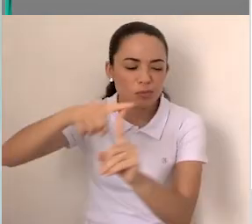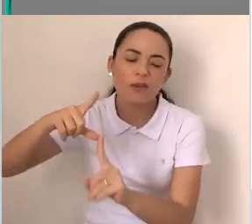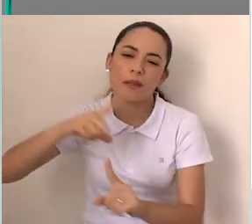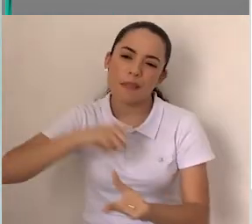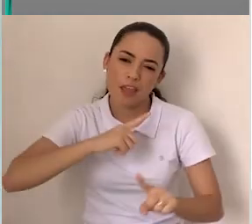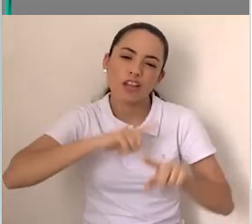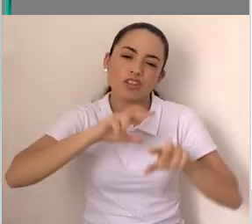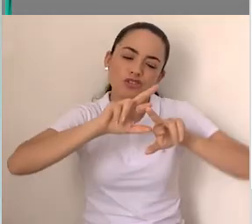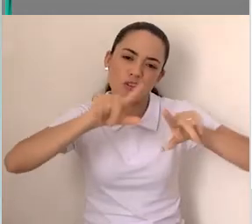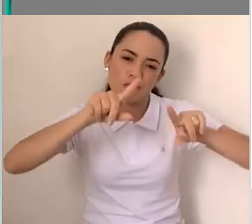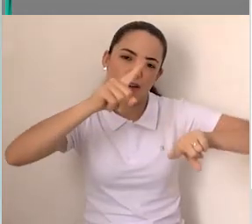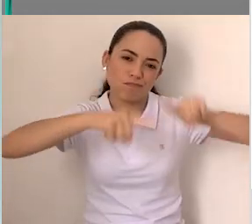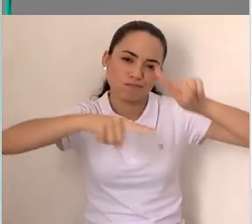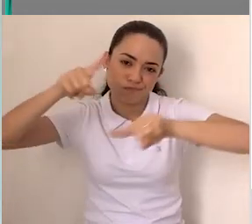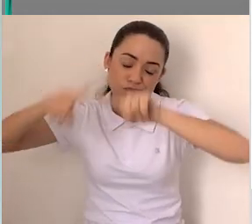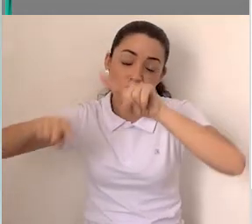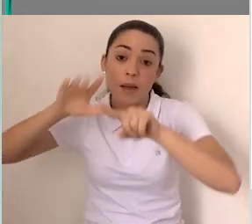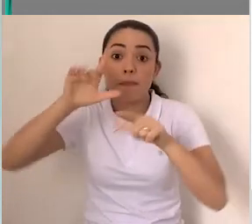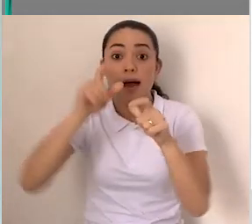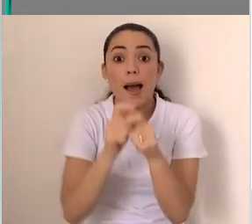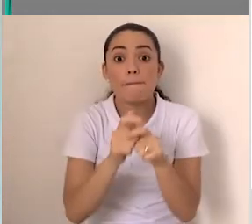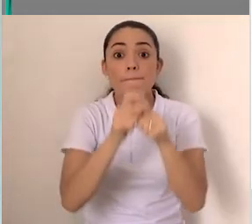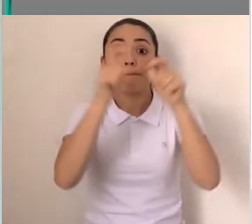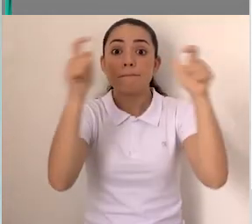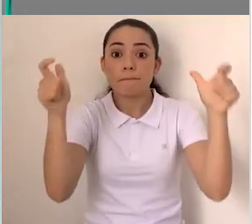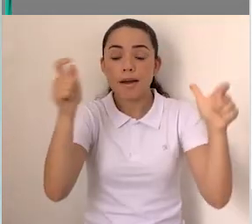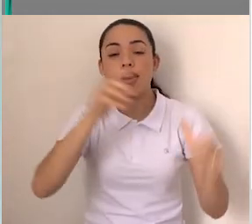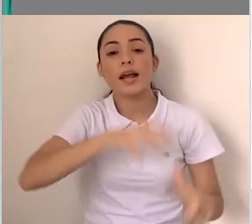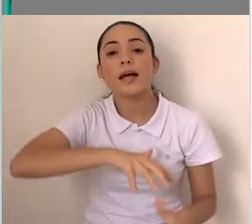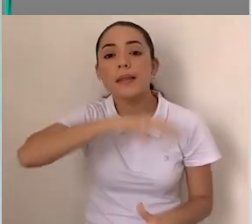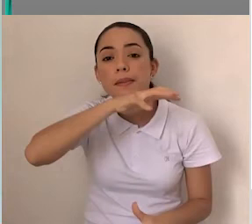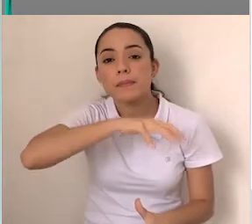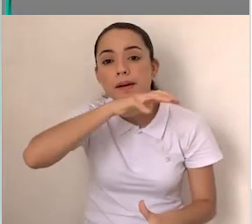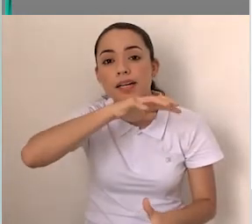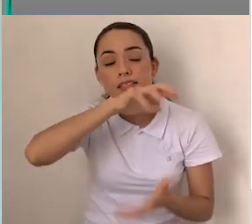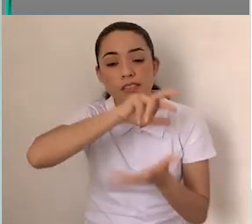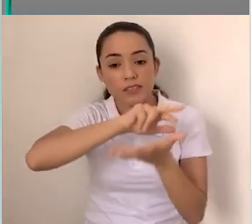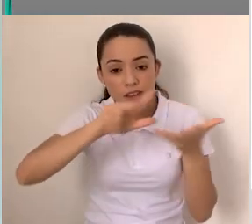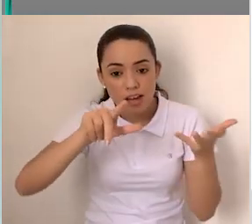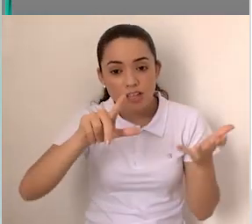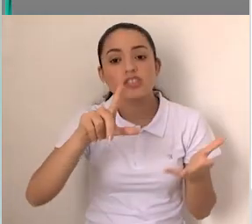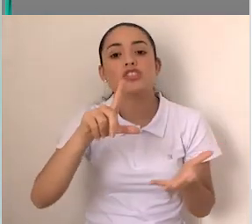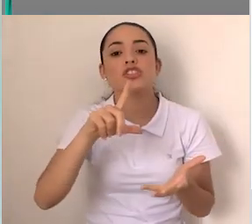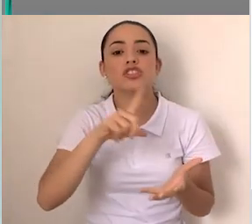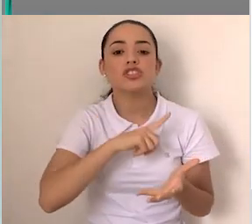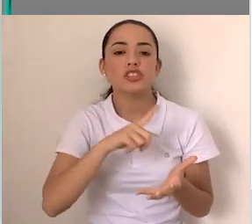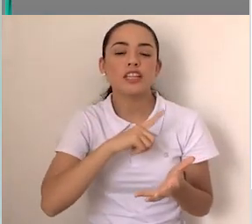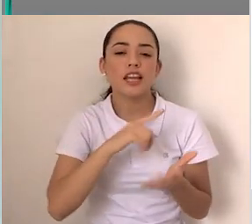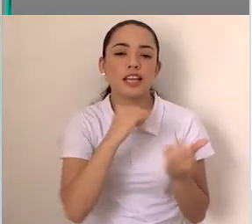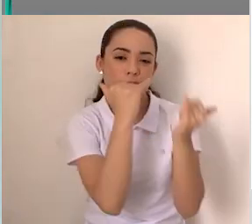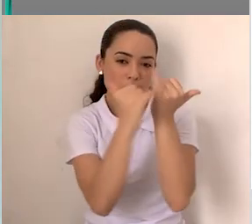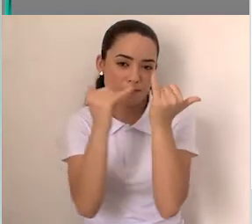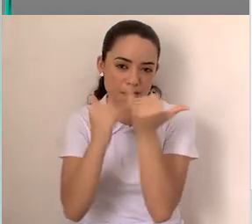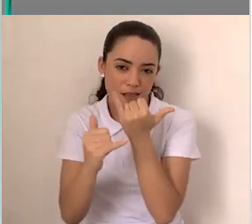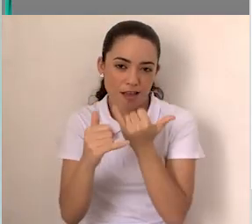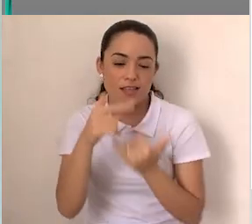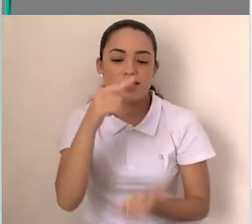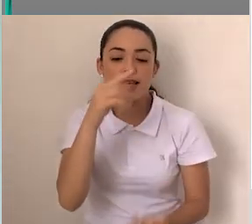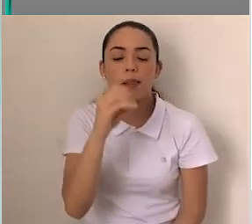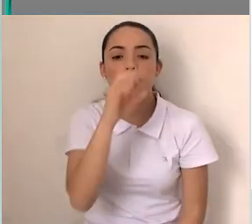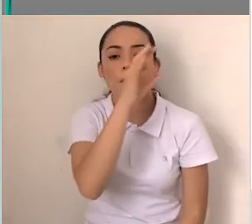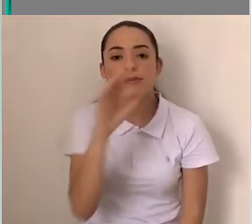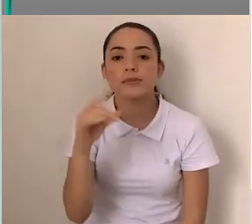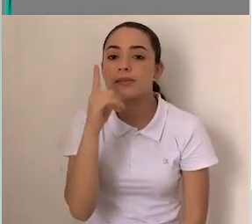observar significativa variação nesta porcentagem. Contudo, na maioria das espécies domésticas, silvestres e selvagens,